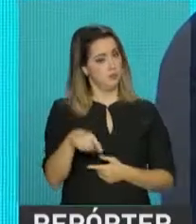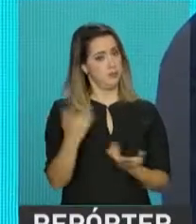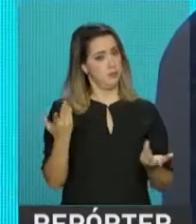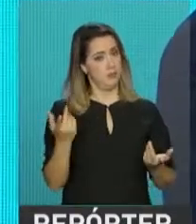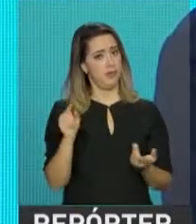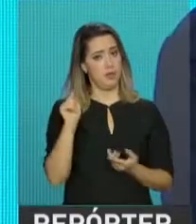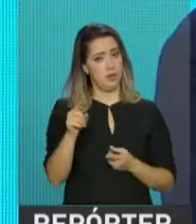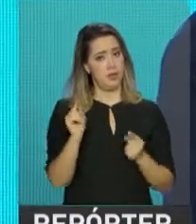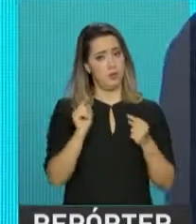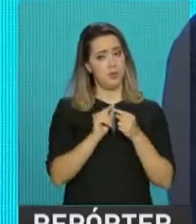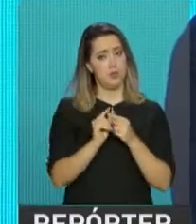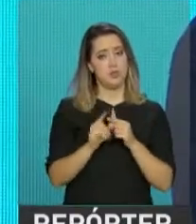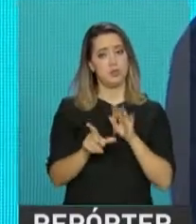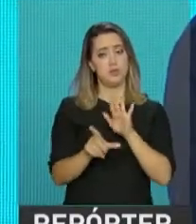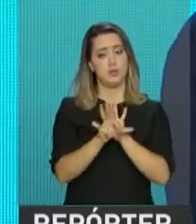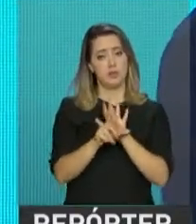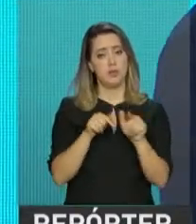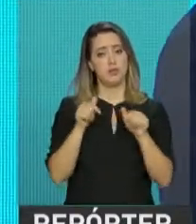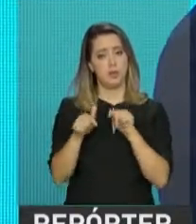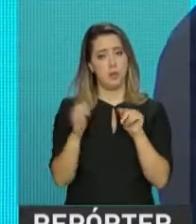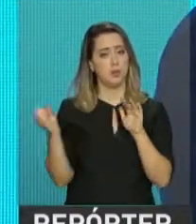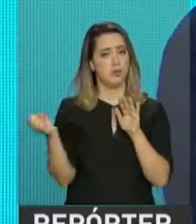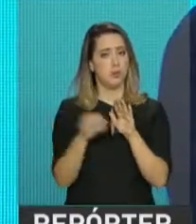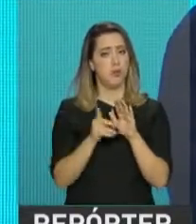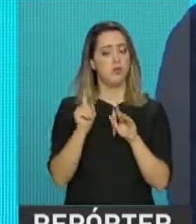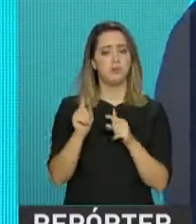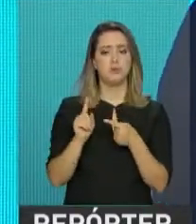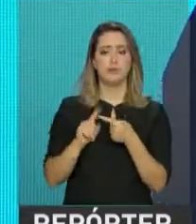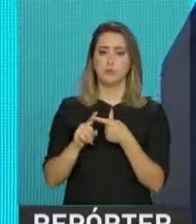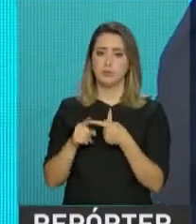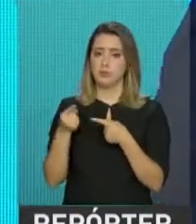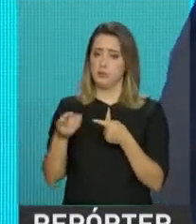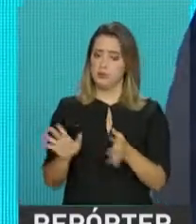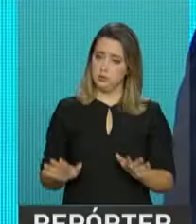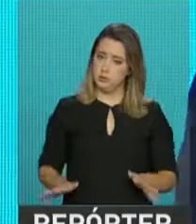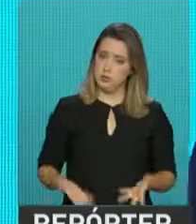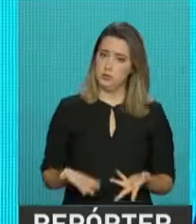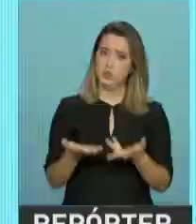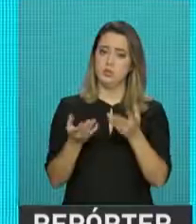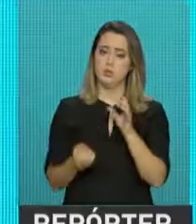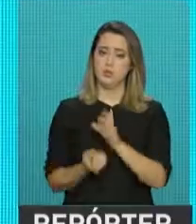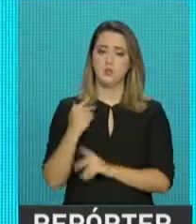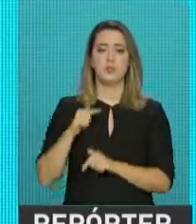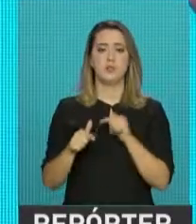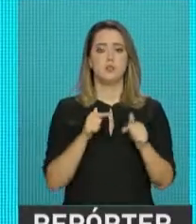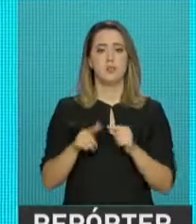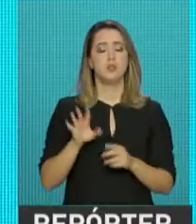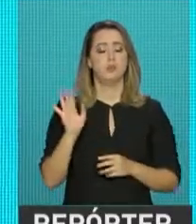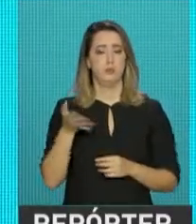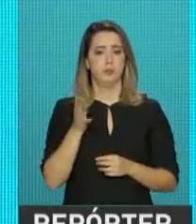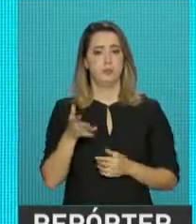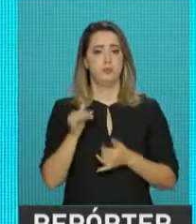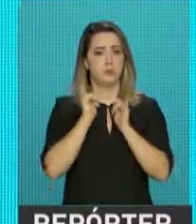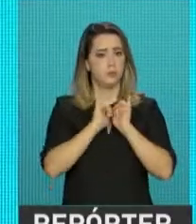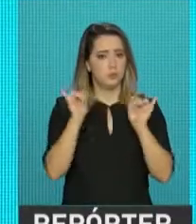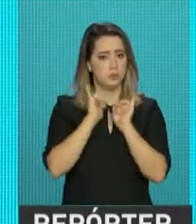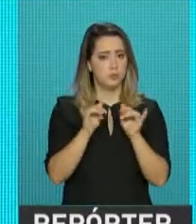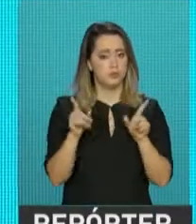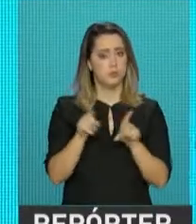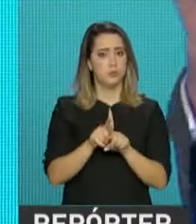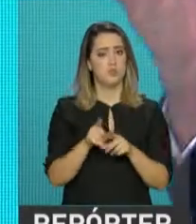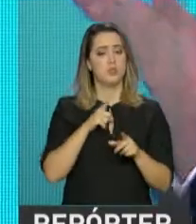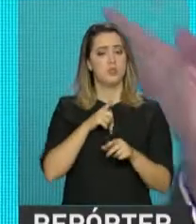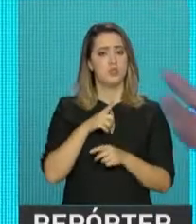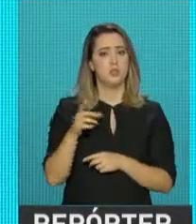da reforma trabalhista digo eu de um lado é incentivar o emprego já se alardeia que